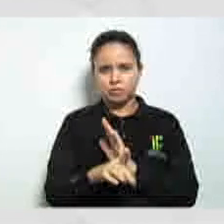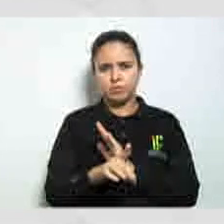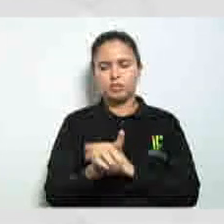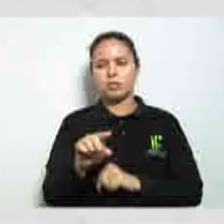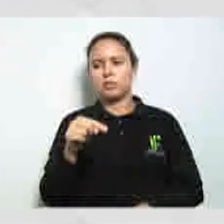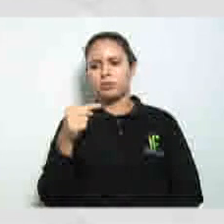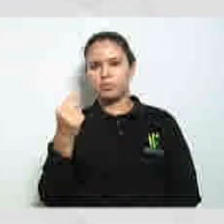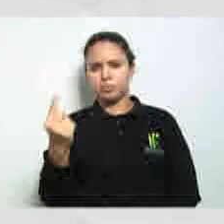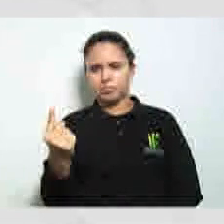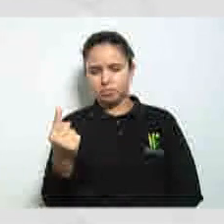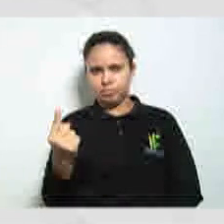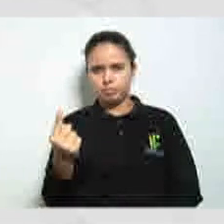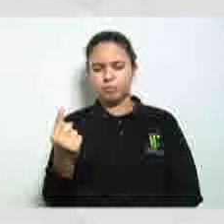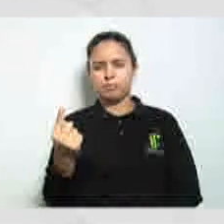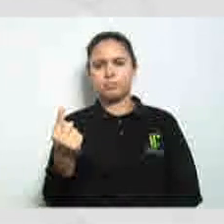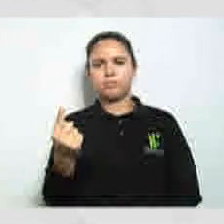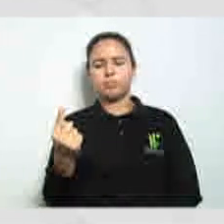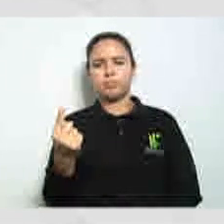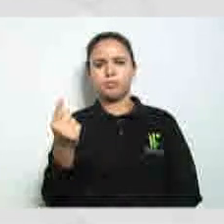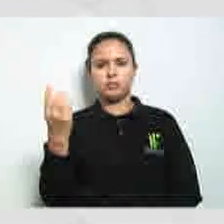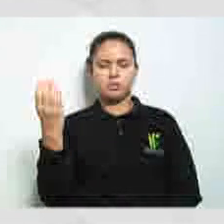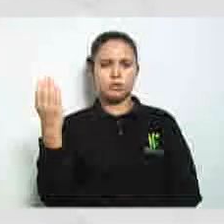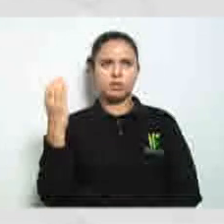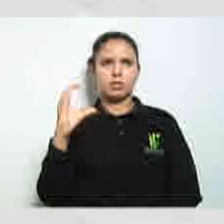um único